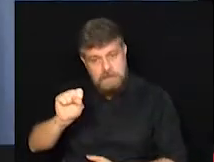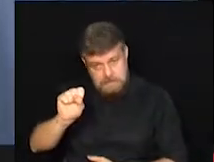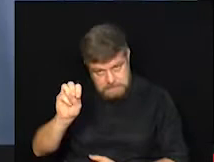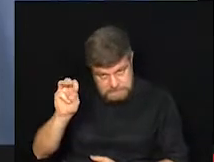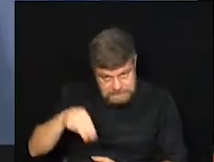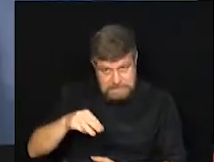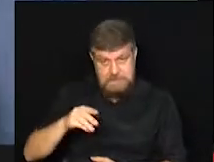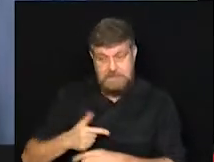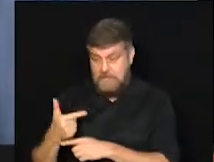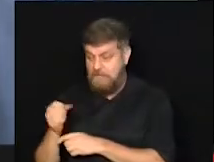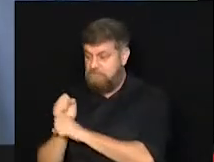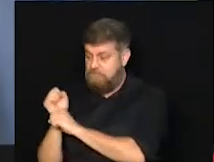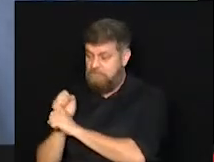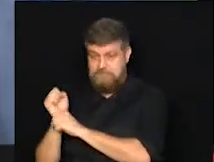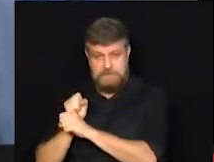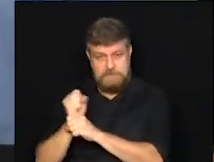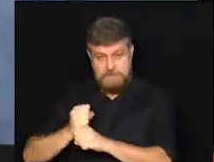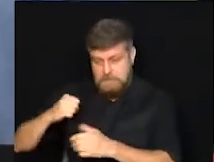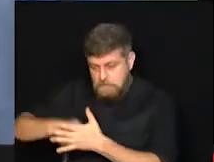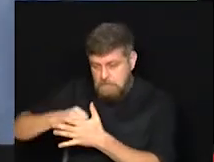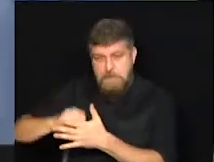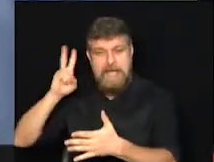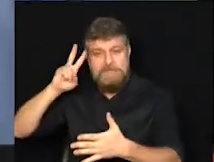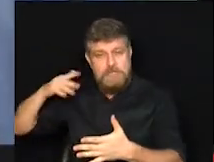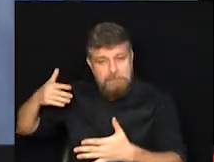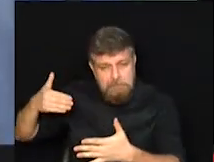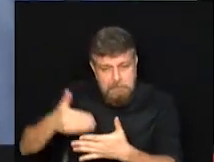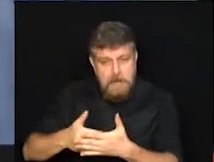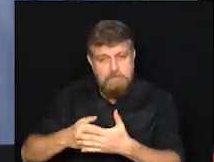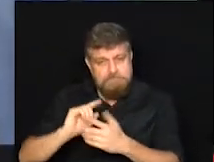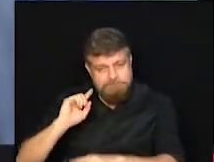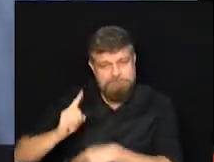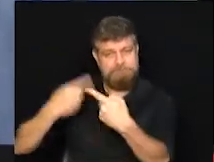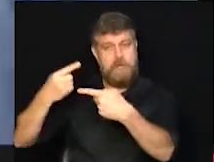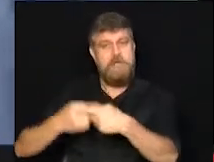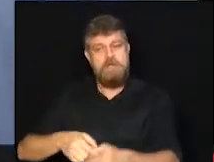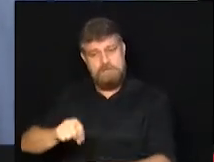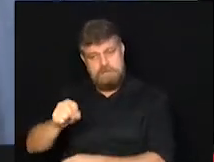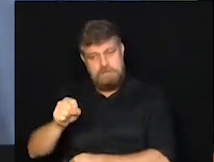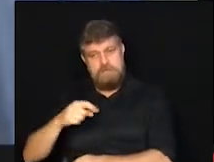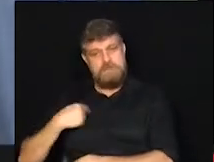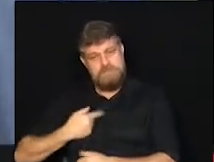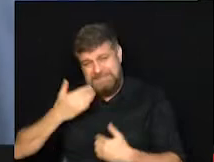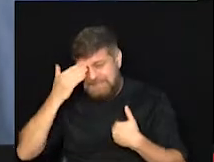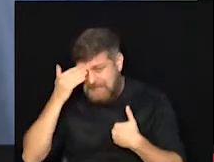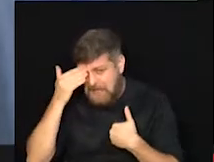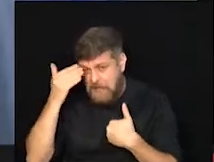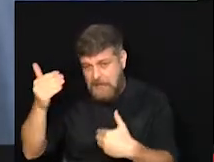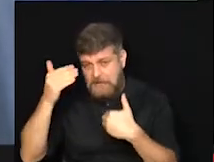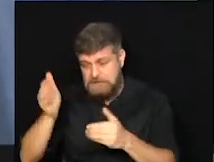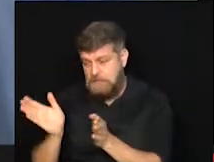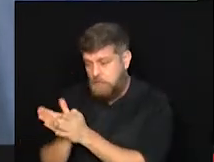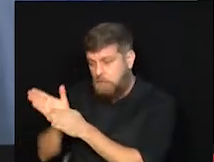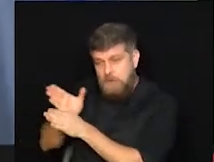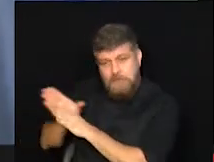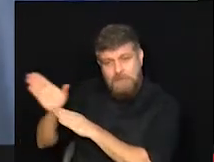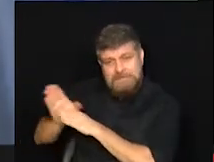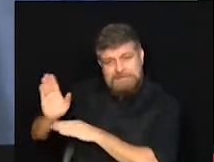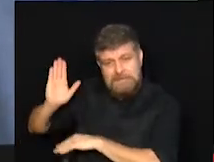olharmos esses 20 anos de história, avançamos muito. Vamos agradecer aí os nossos conselheiros,